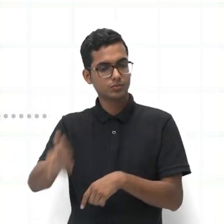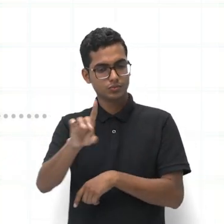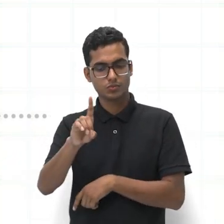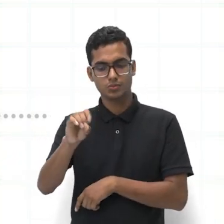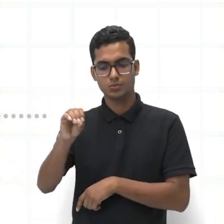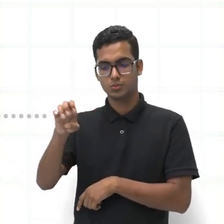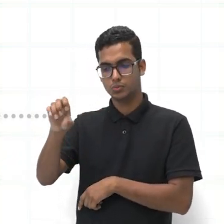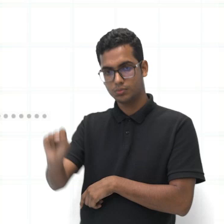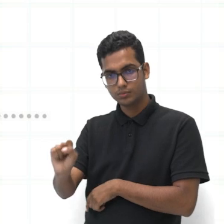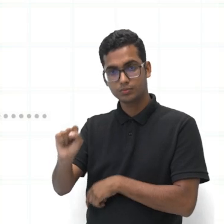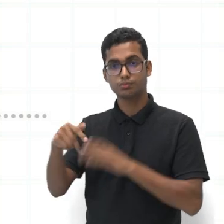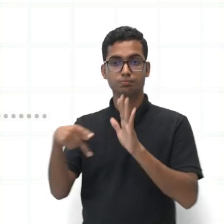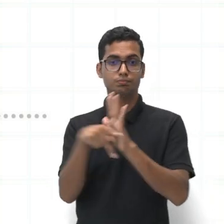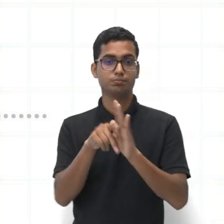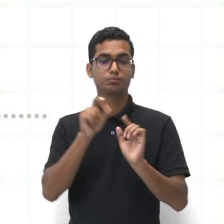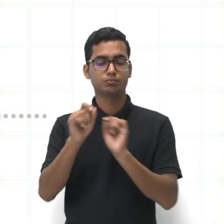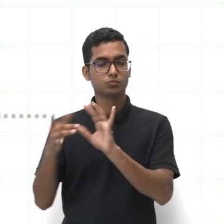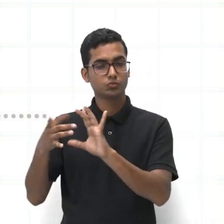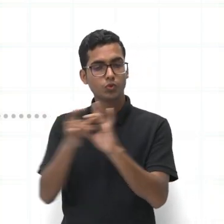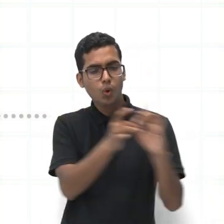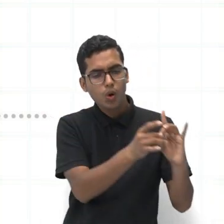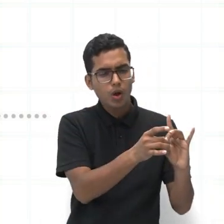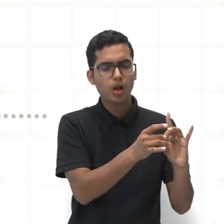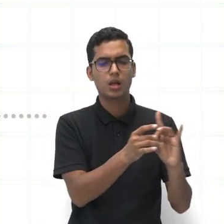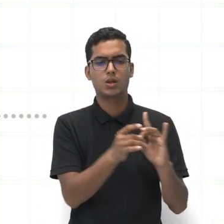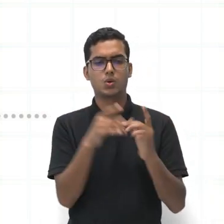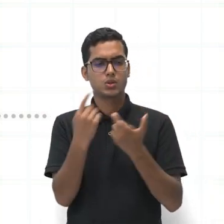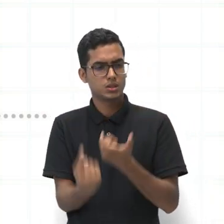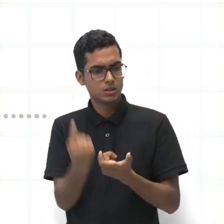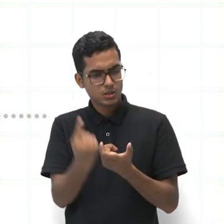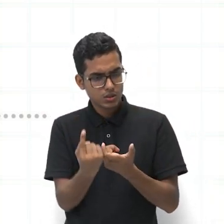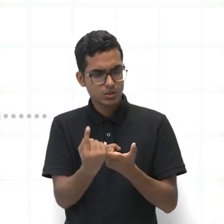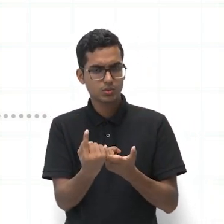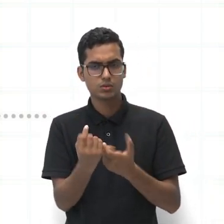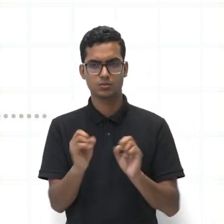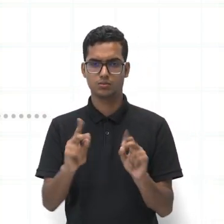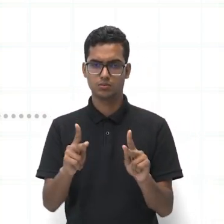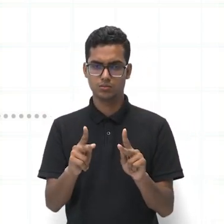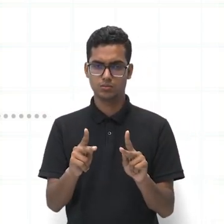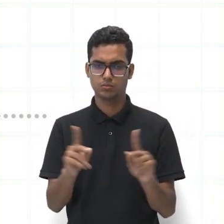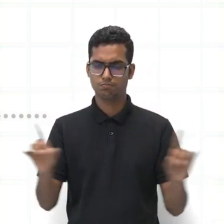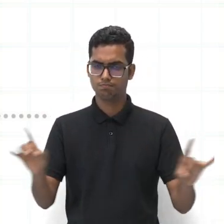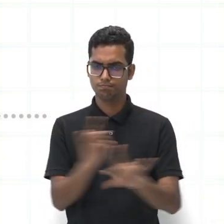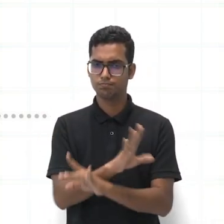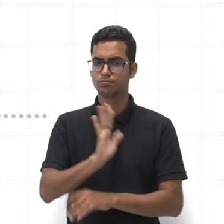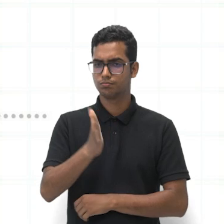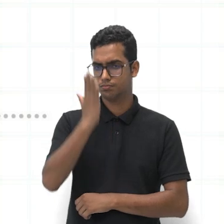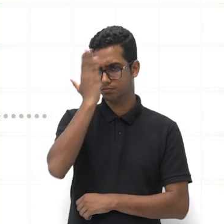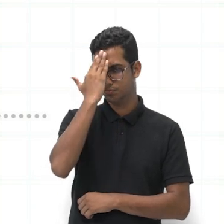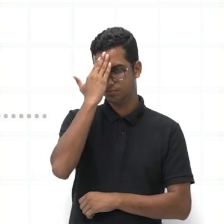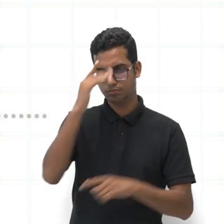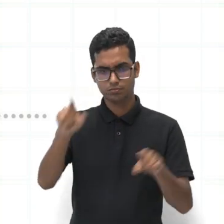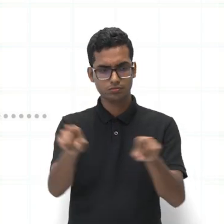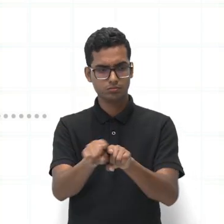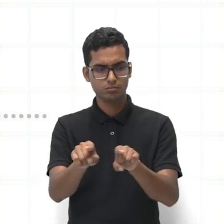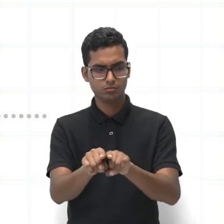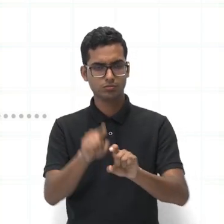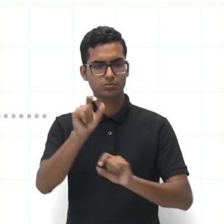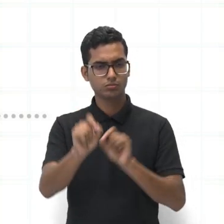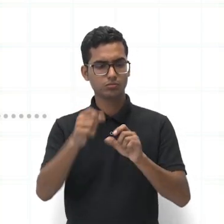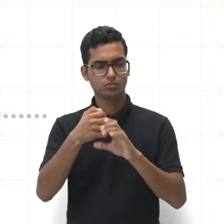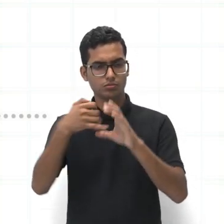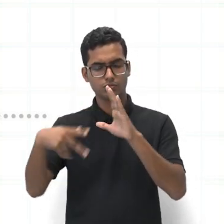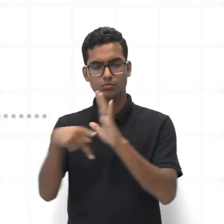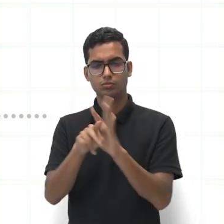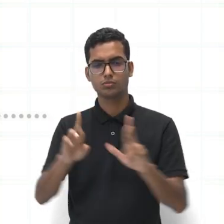de singular, eu vou utilizar o does e não o do. Pronto, já sabem, né? A diferença entre o